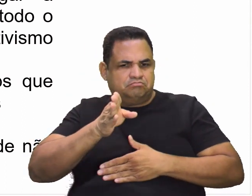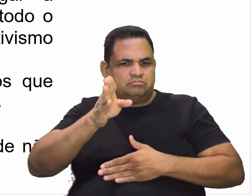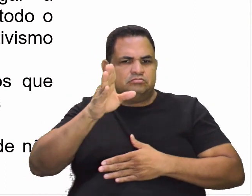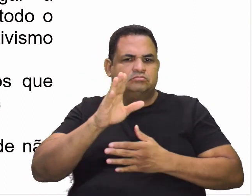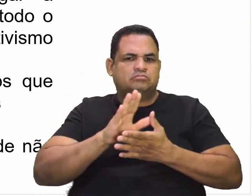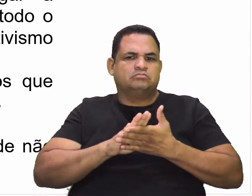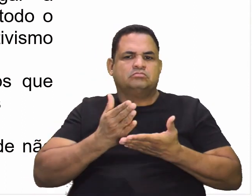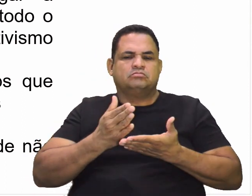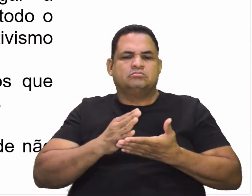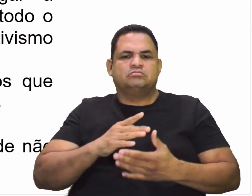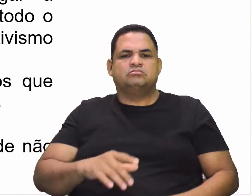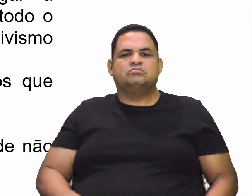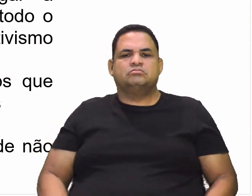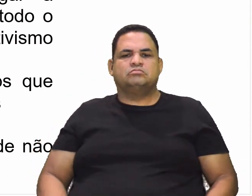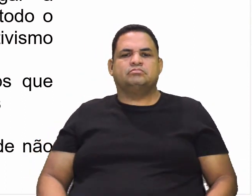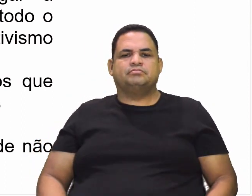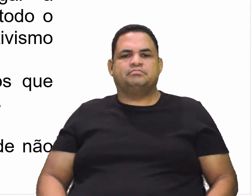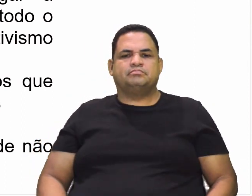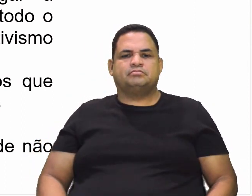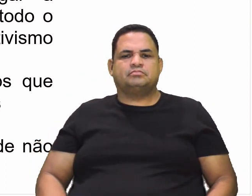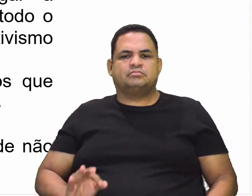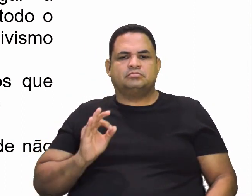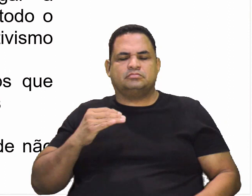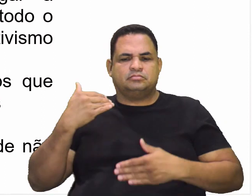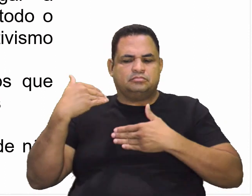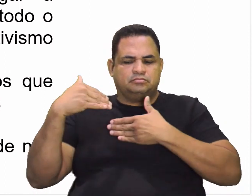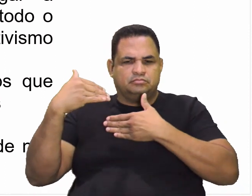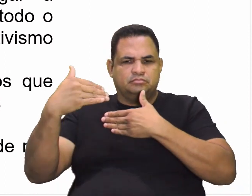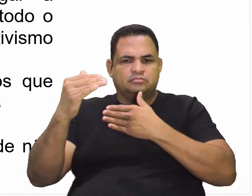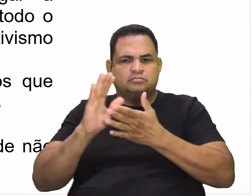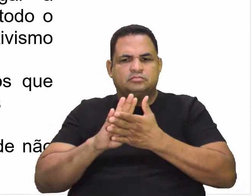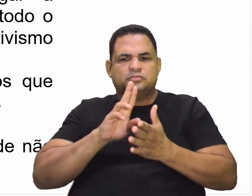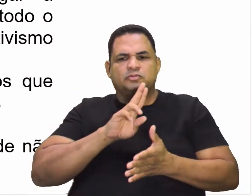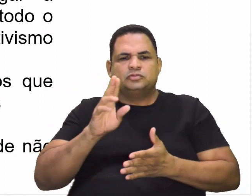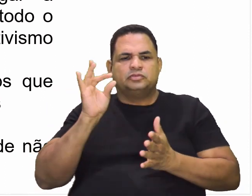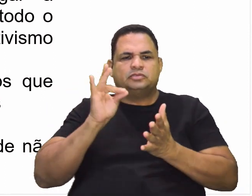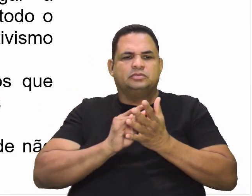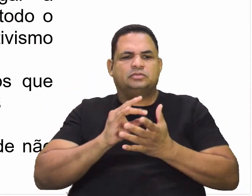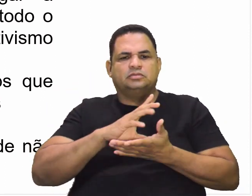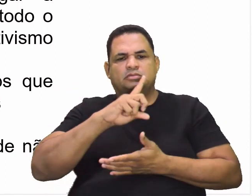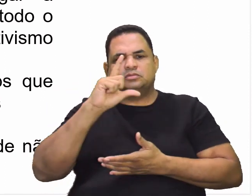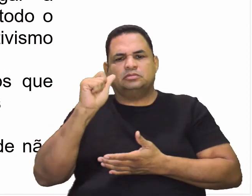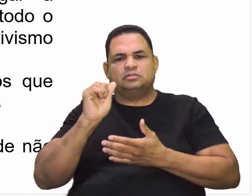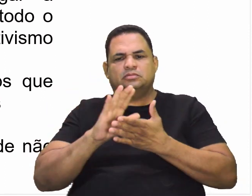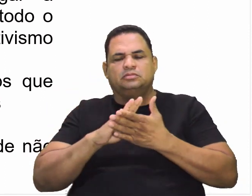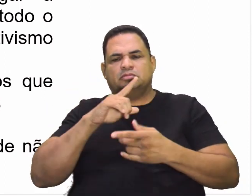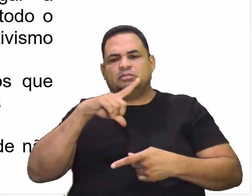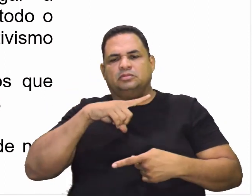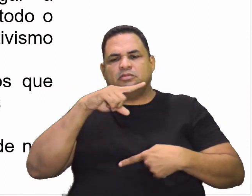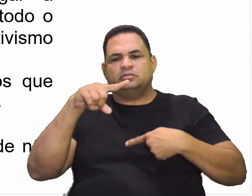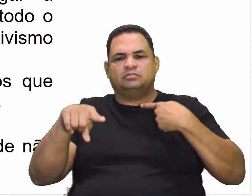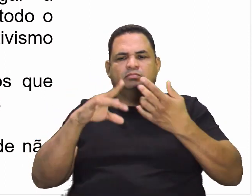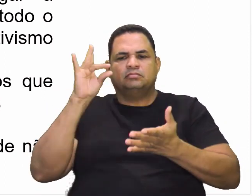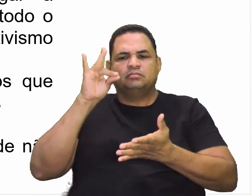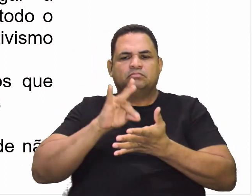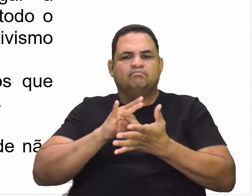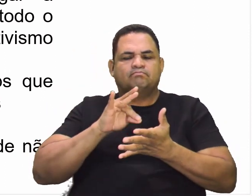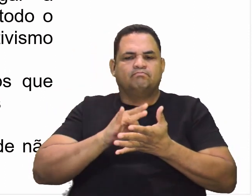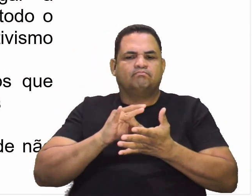linear, cronológica, de nomes, fatos e datas que pretendiam